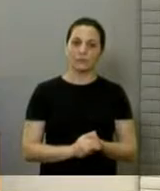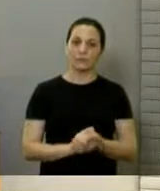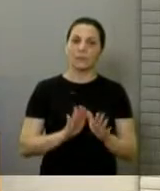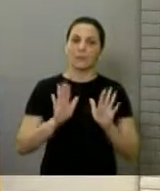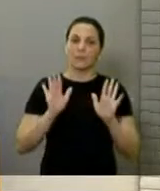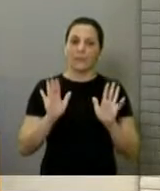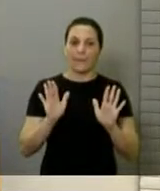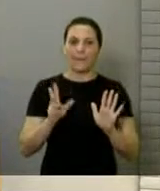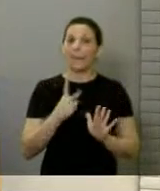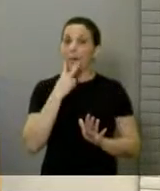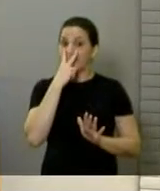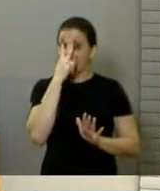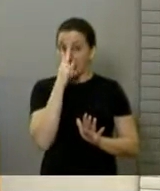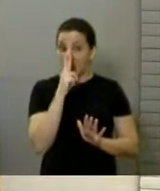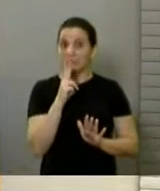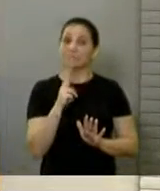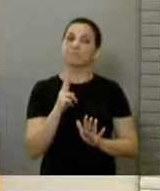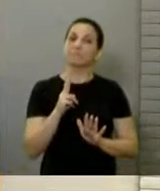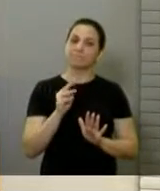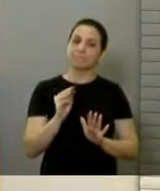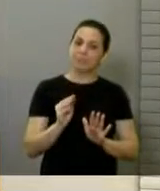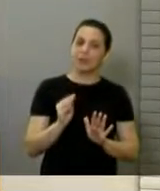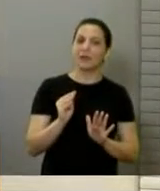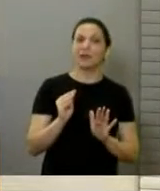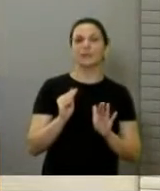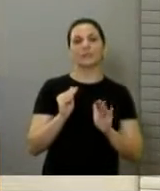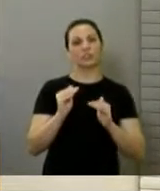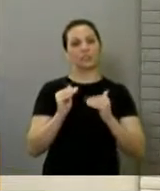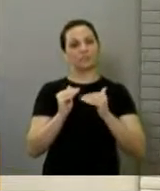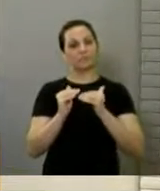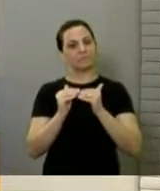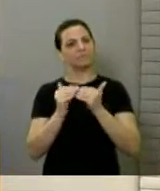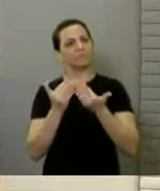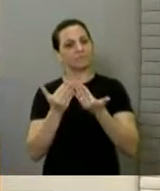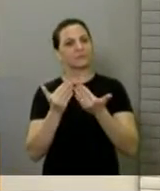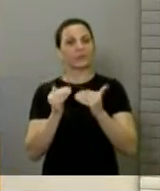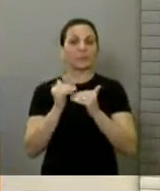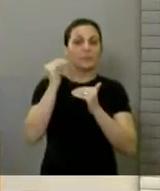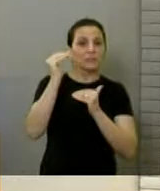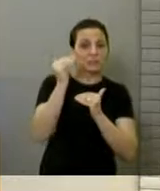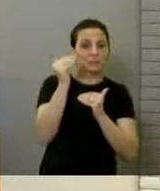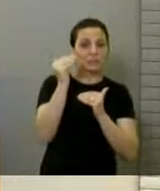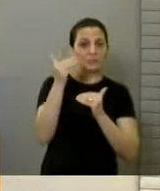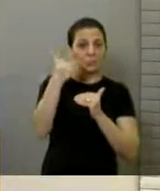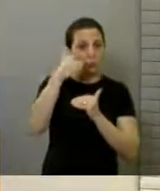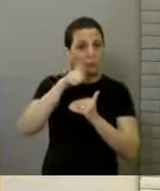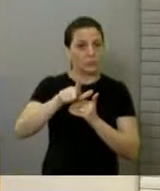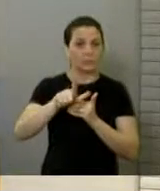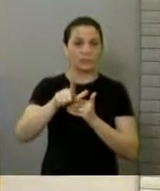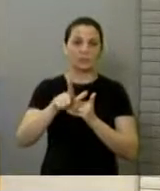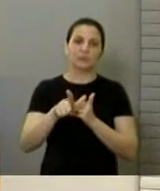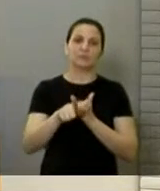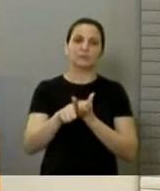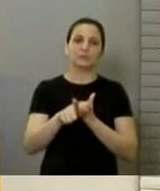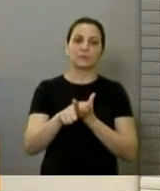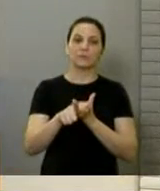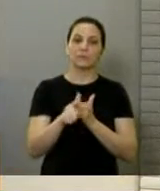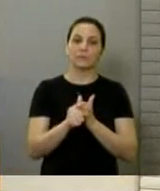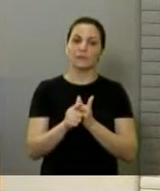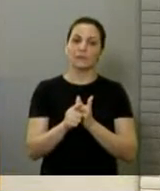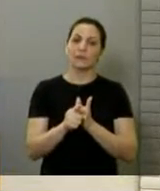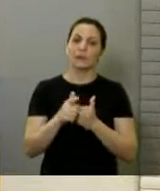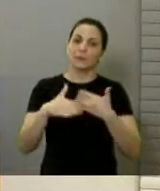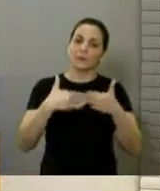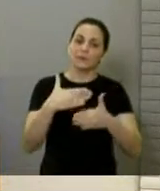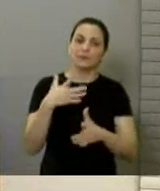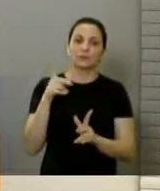Então, parece que isso foi superado e a gente imagina, apesar de ser um processo difícil, que a